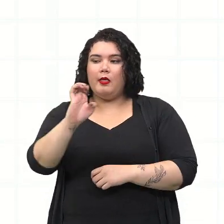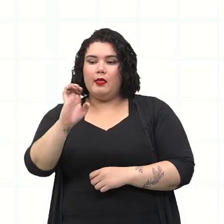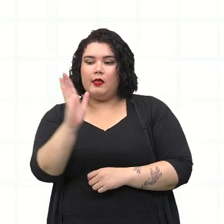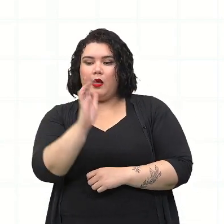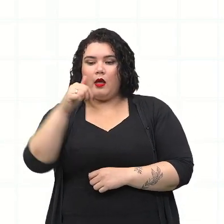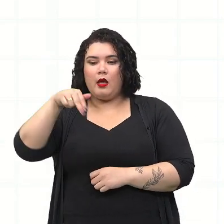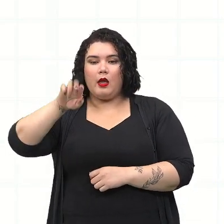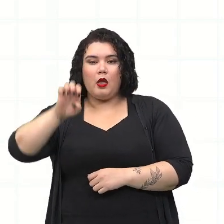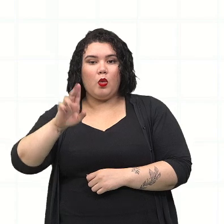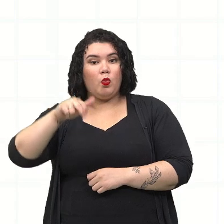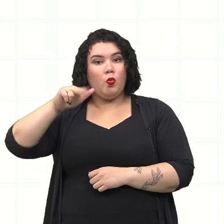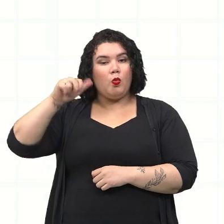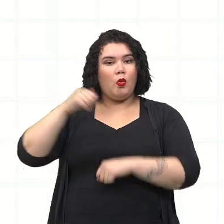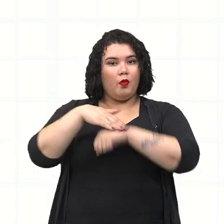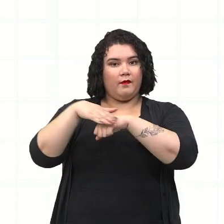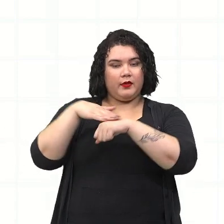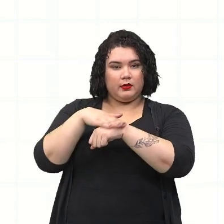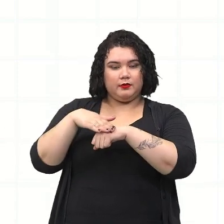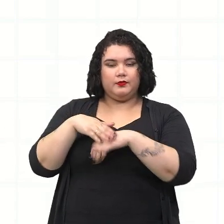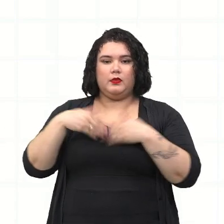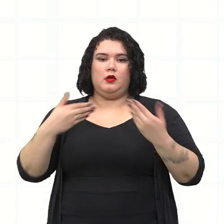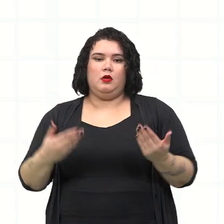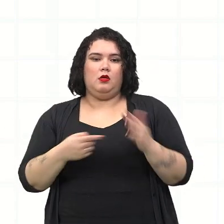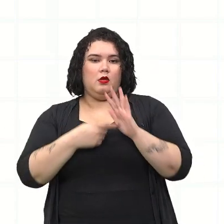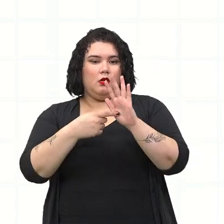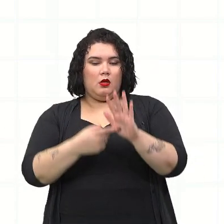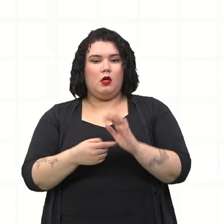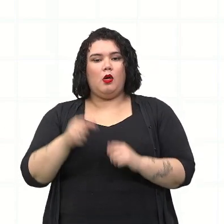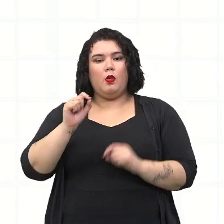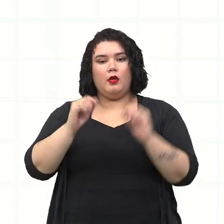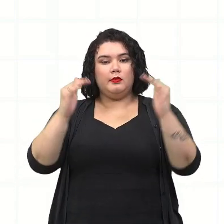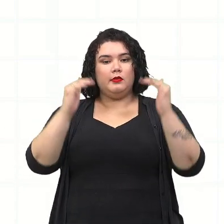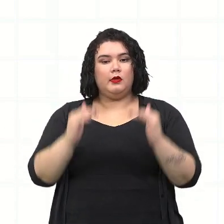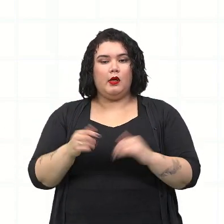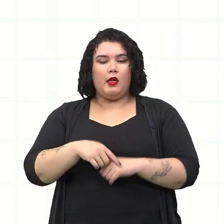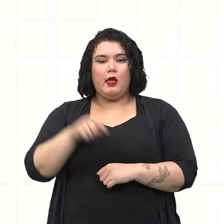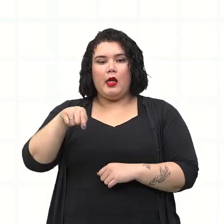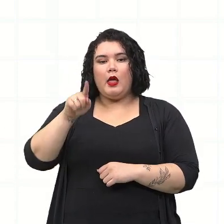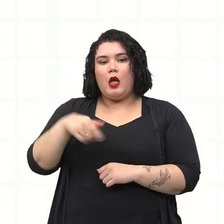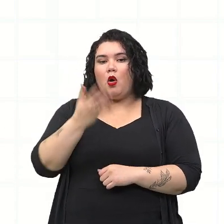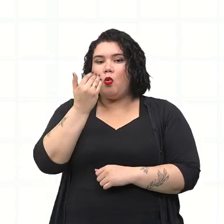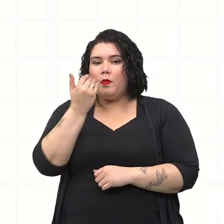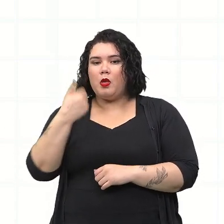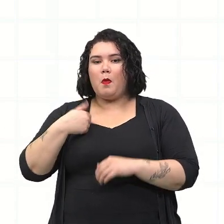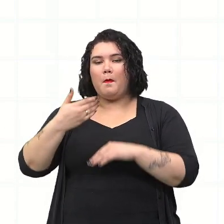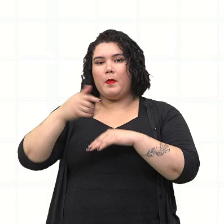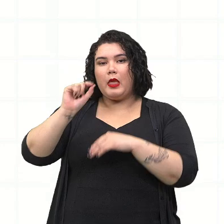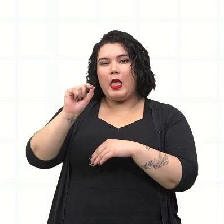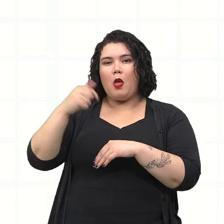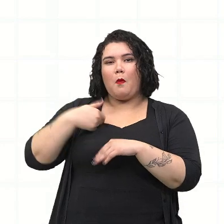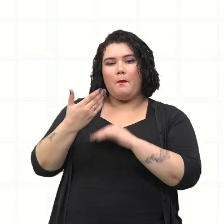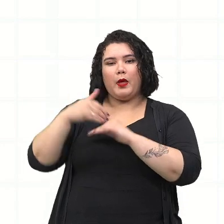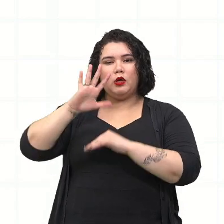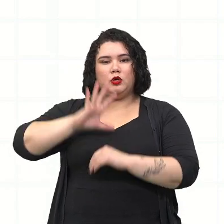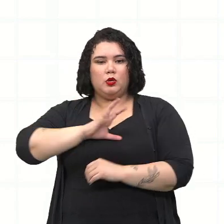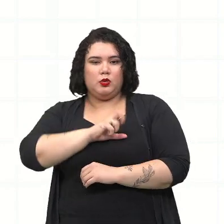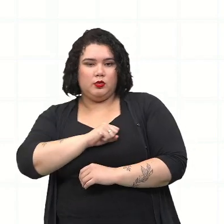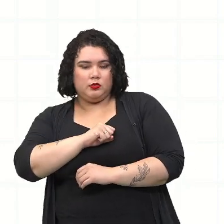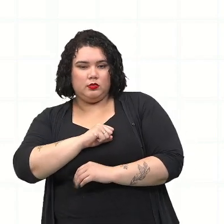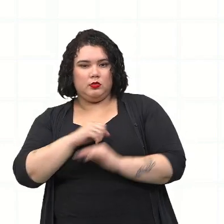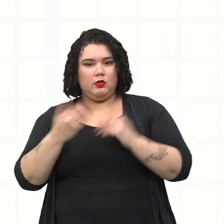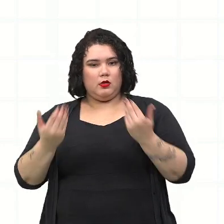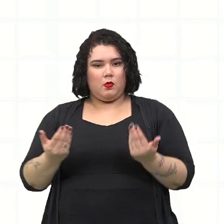o adequado. E aqui, esta é a comida que mais gosto, inadequado, porque quem gosta, gosta